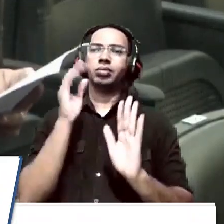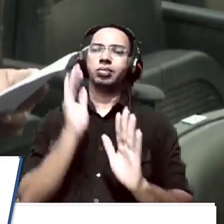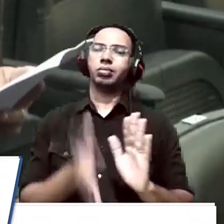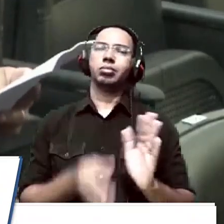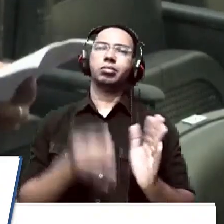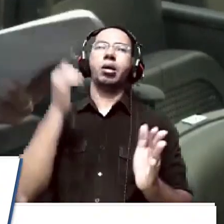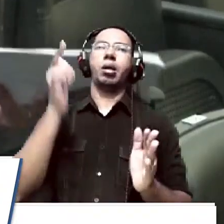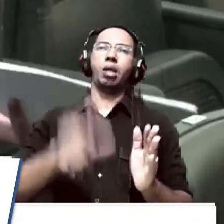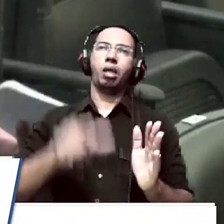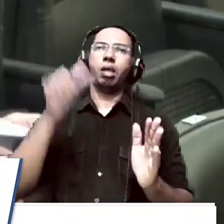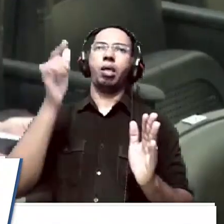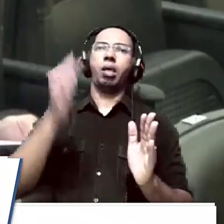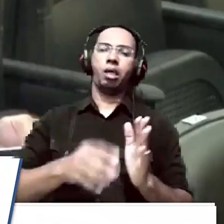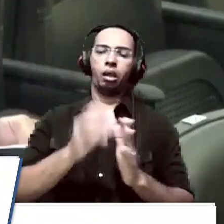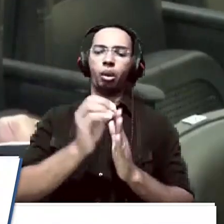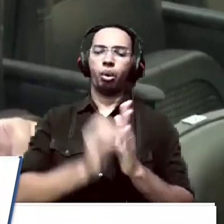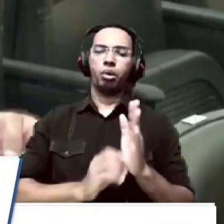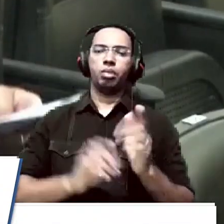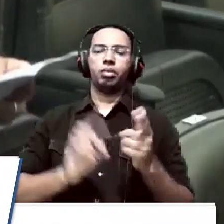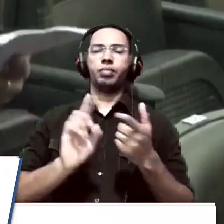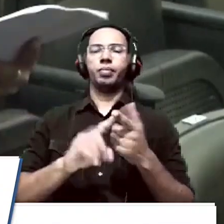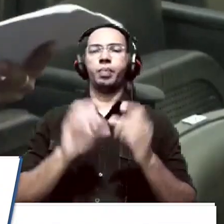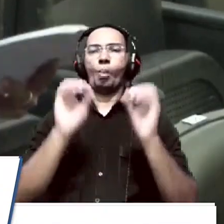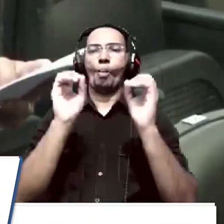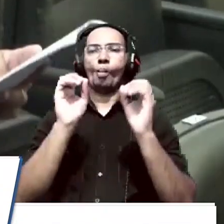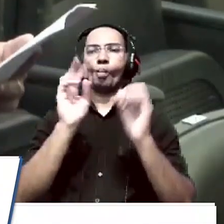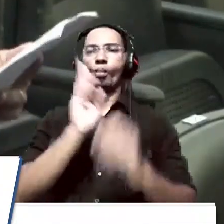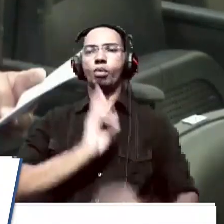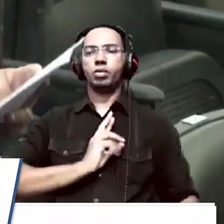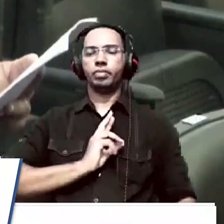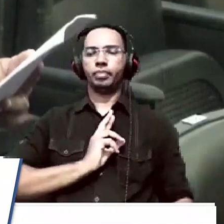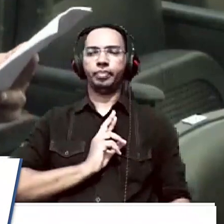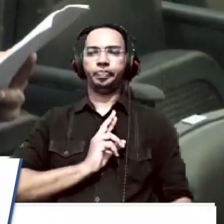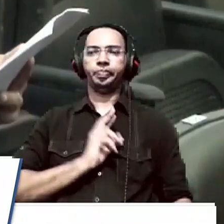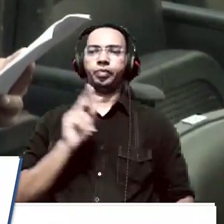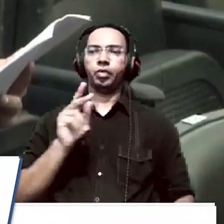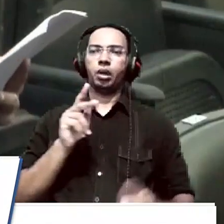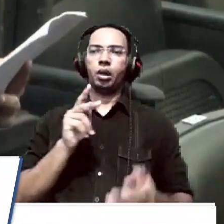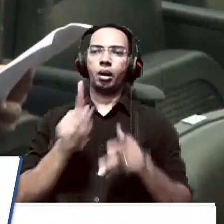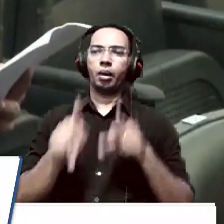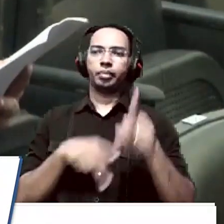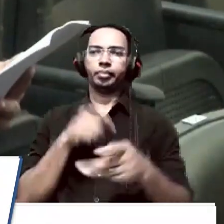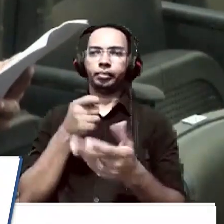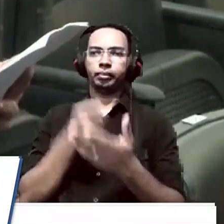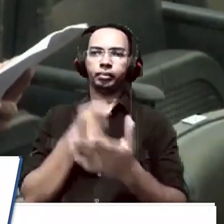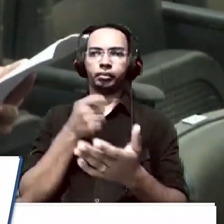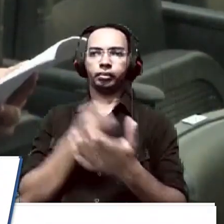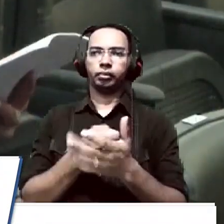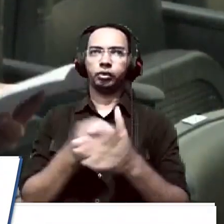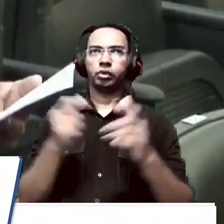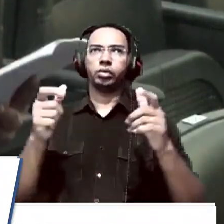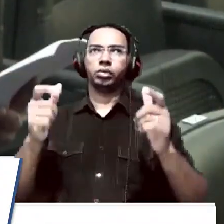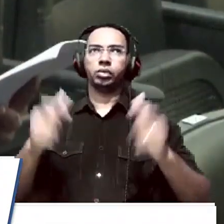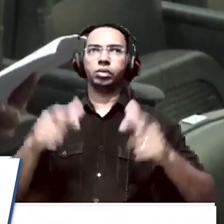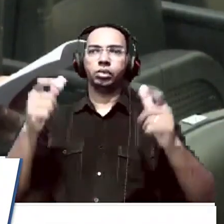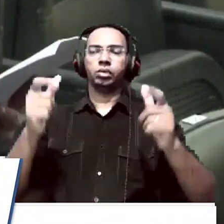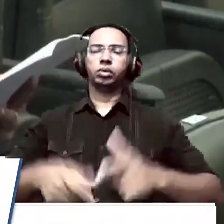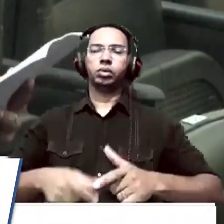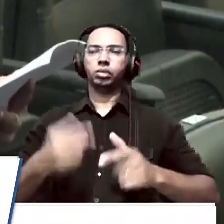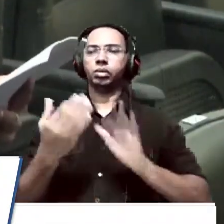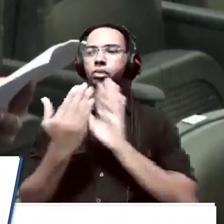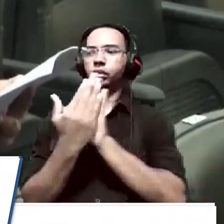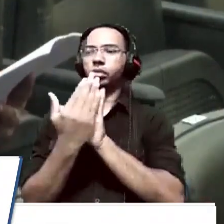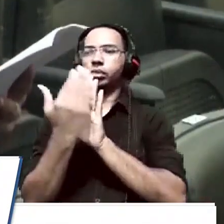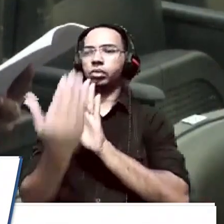vezes ofício e também não tivemos retorno. E a população cobra, neste local, em frente à